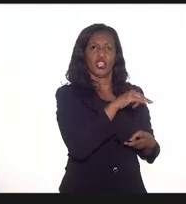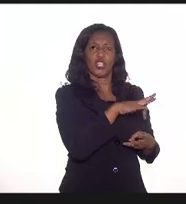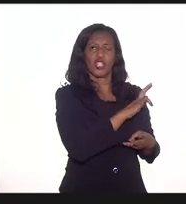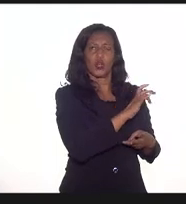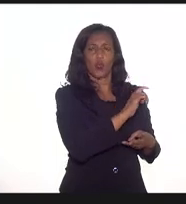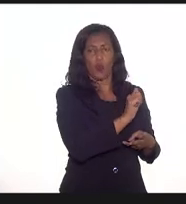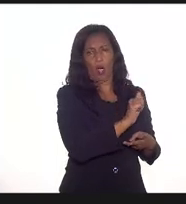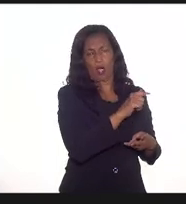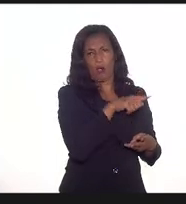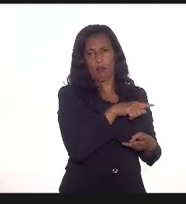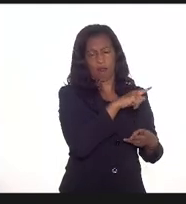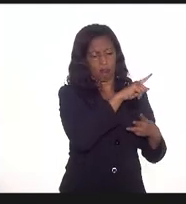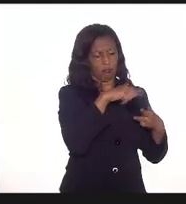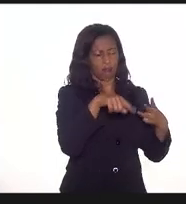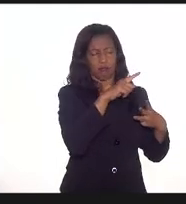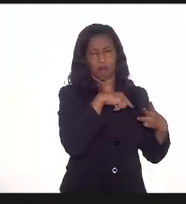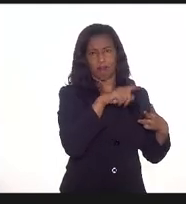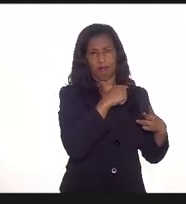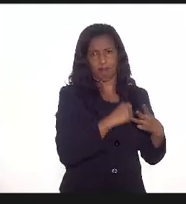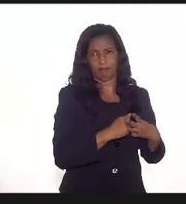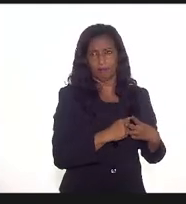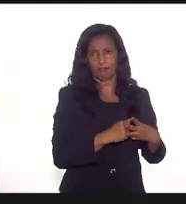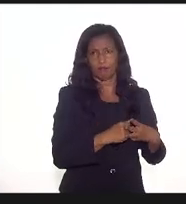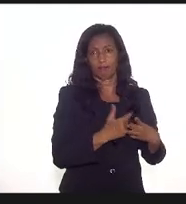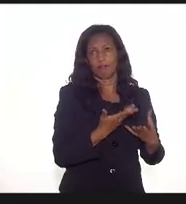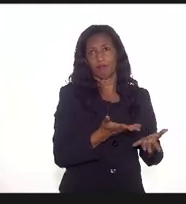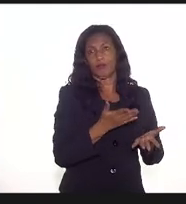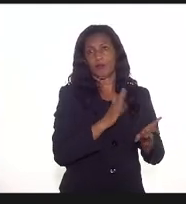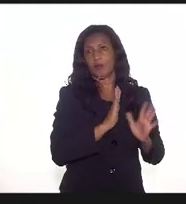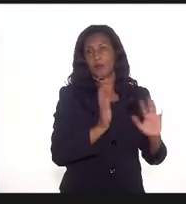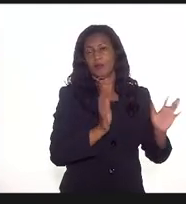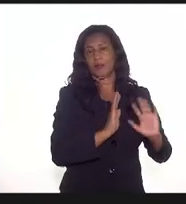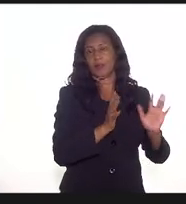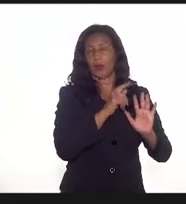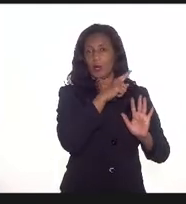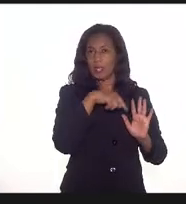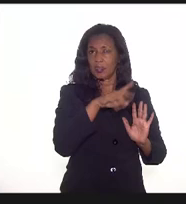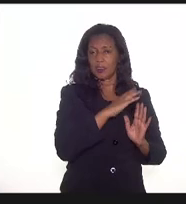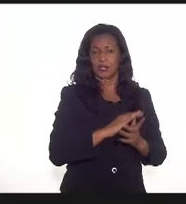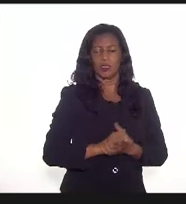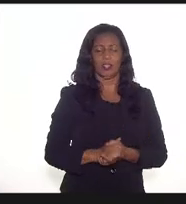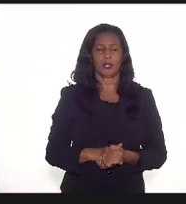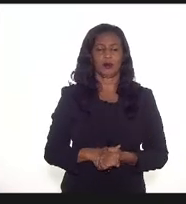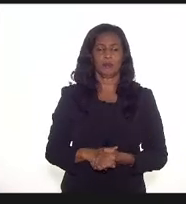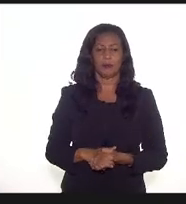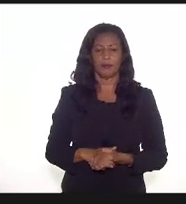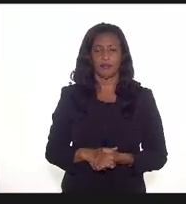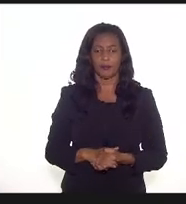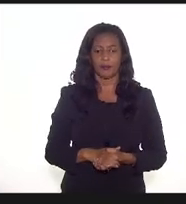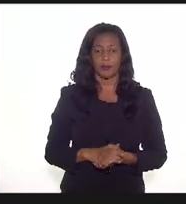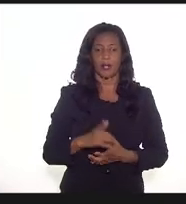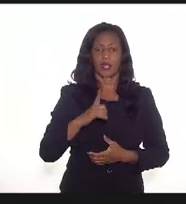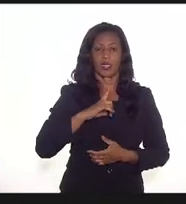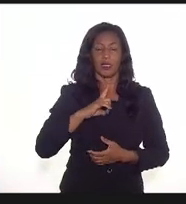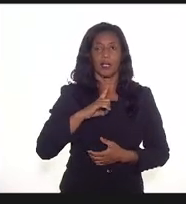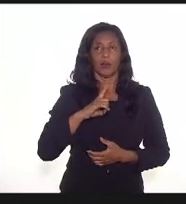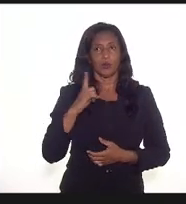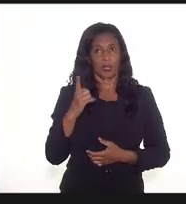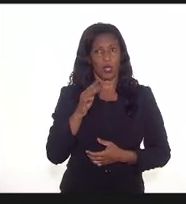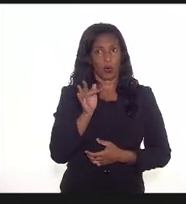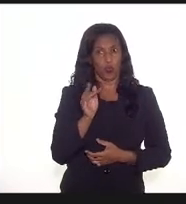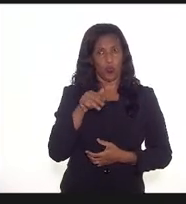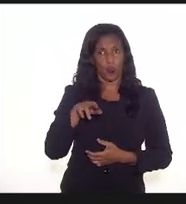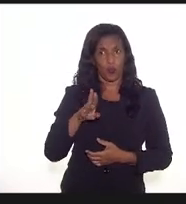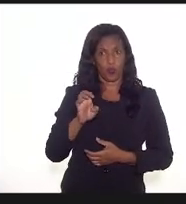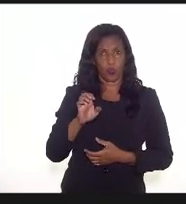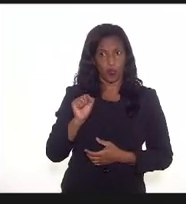de água dela. Então, tá em próximo, não vai mais fruir de benefício algum, porque está fechado. Então, de fato, o Fundes